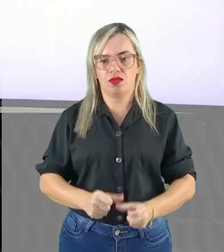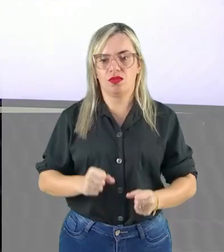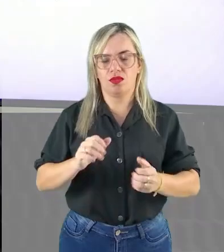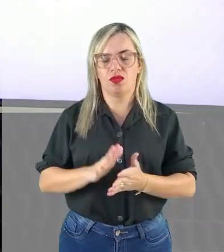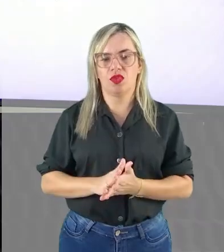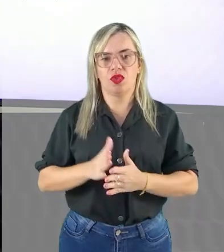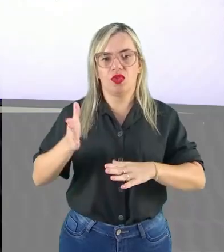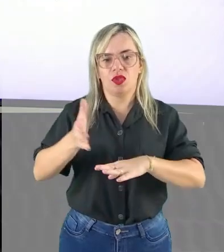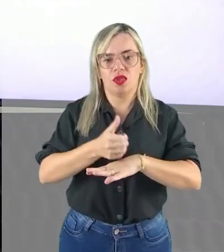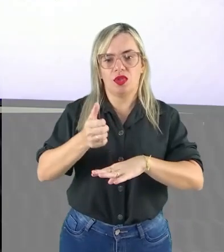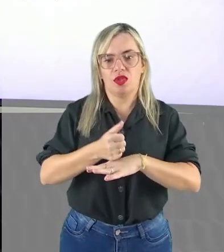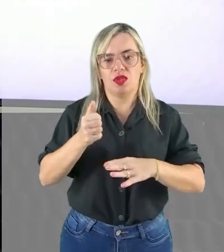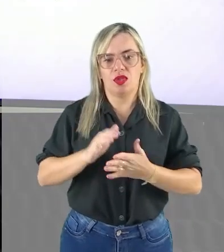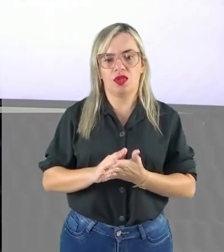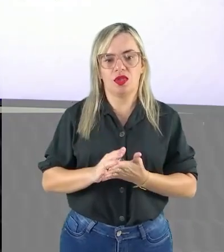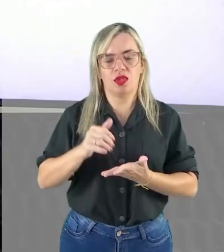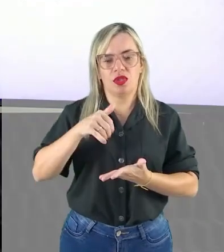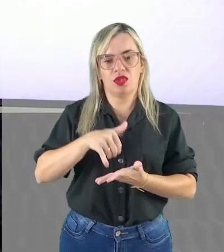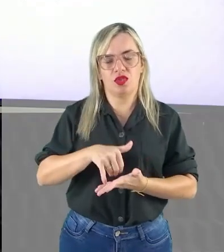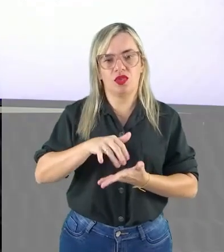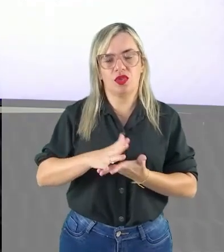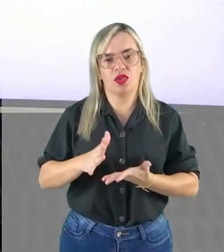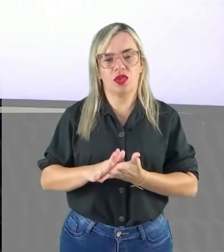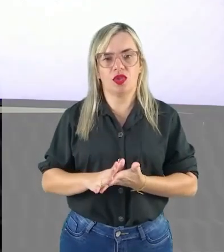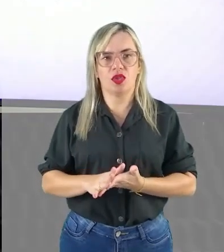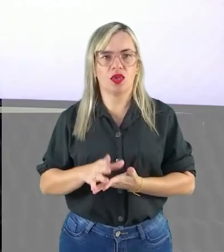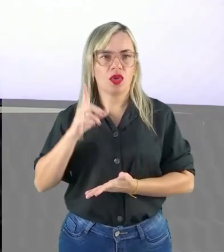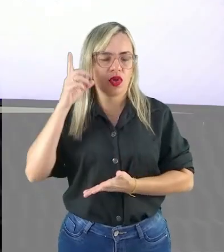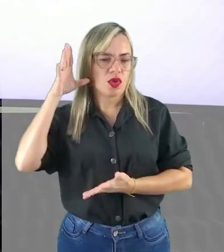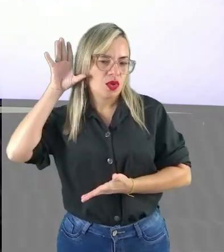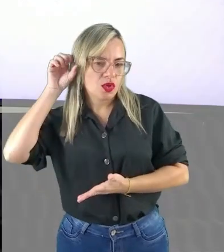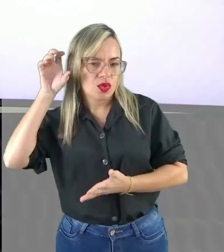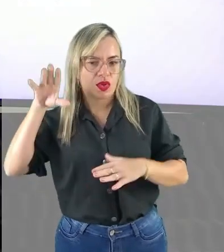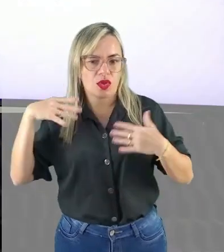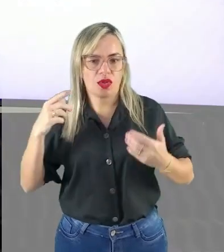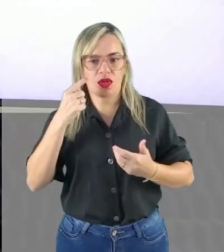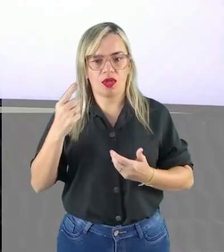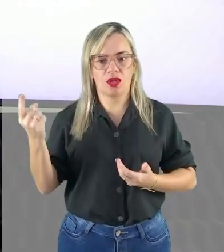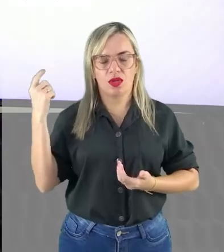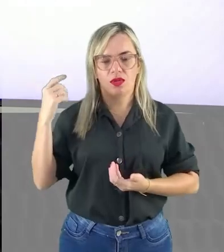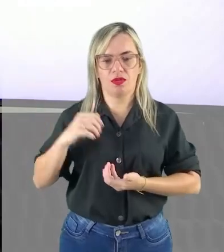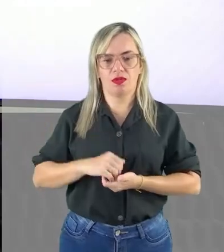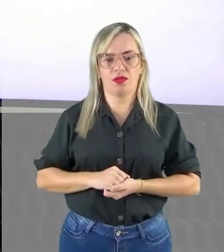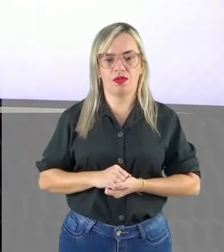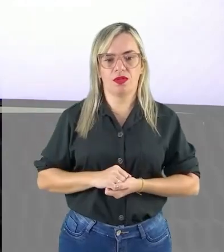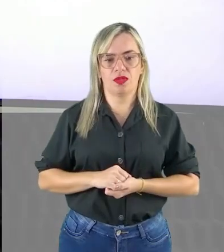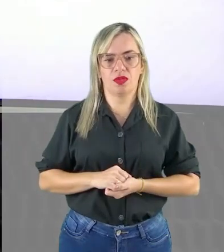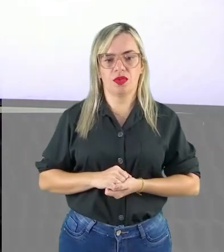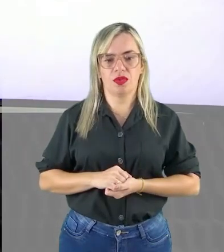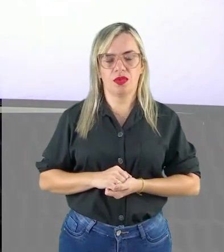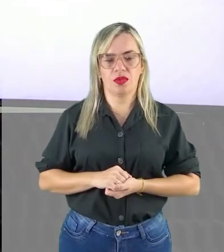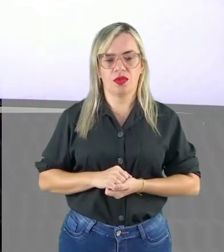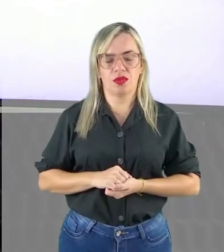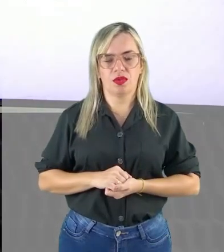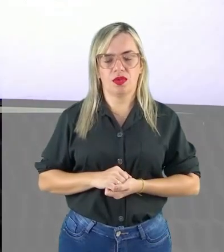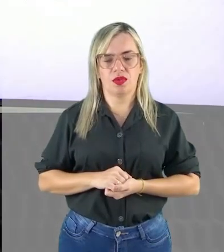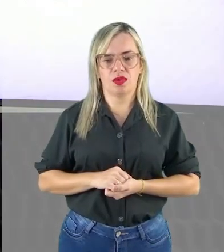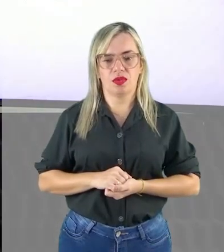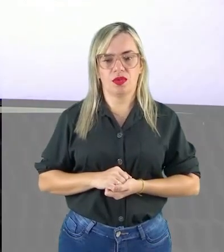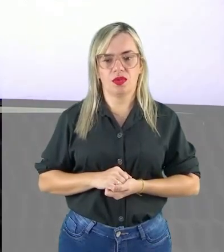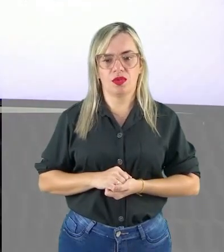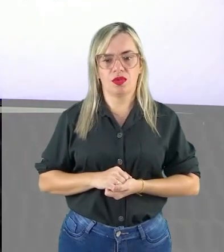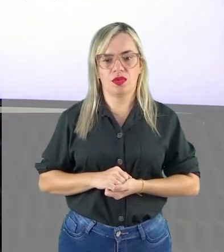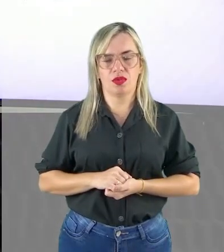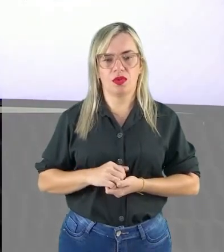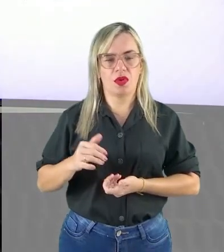notificações desativadas. Mi monstro doméstico me disse, tienes um recuerdo novo. Ou seja, meu